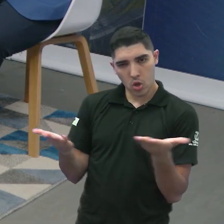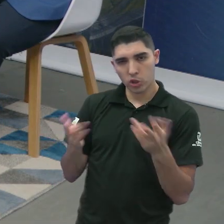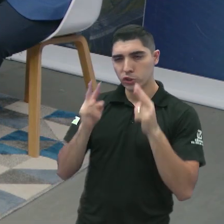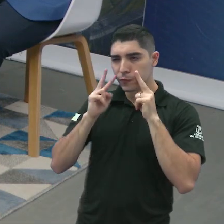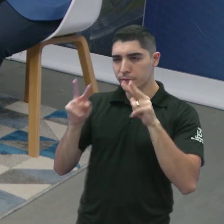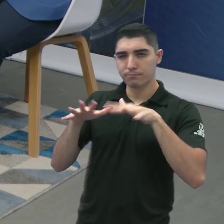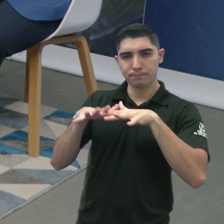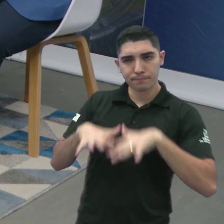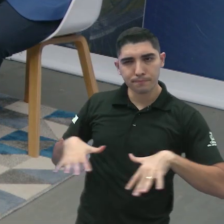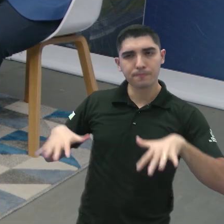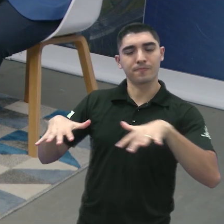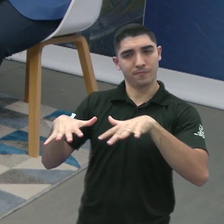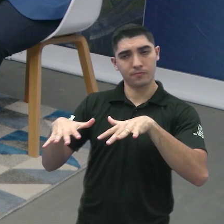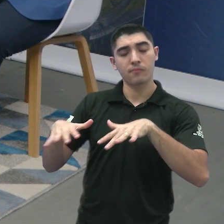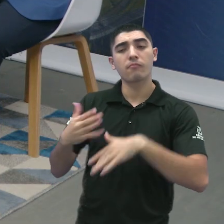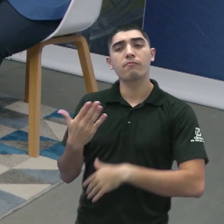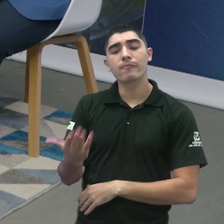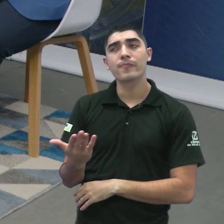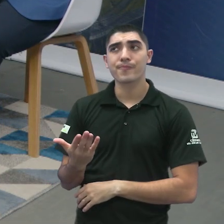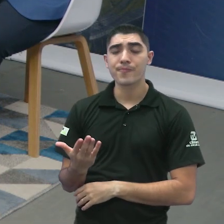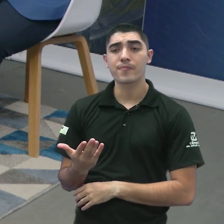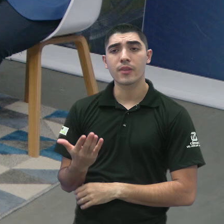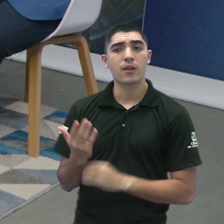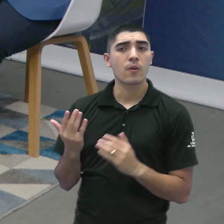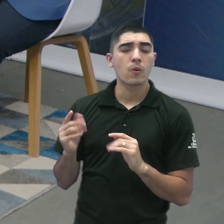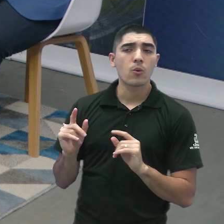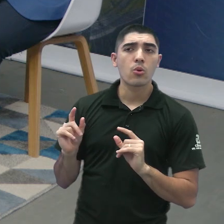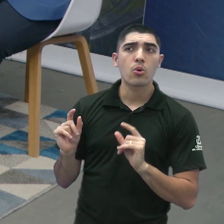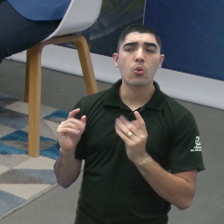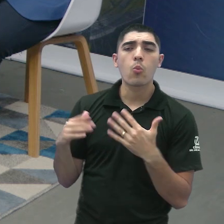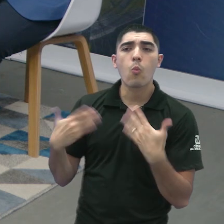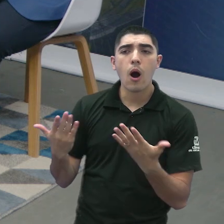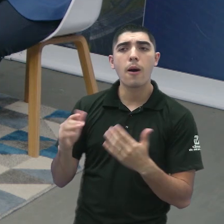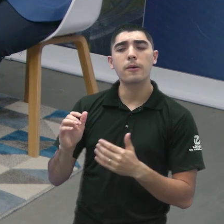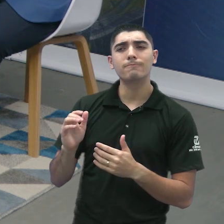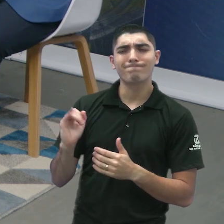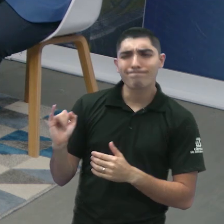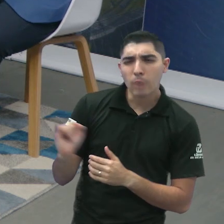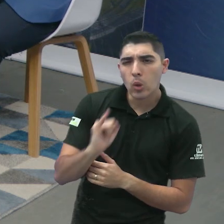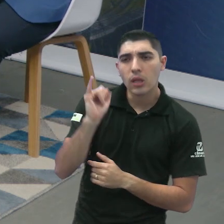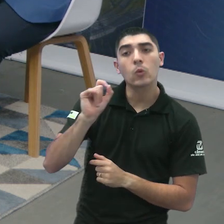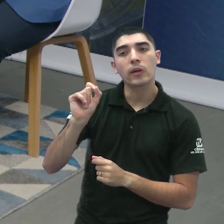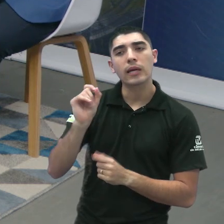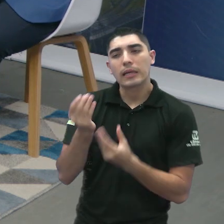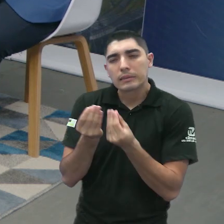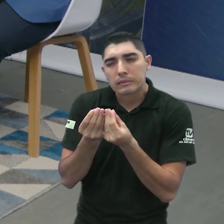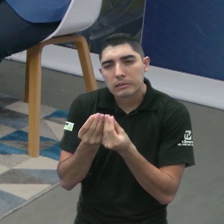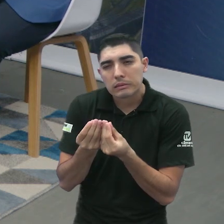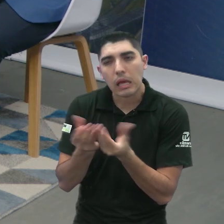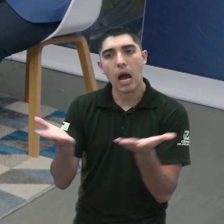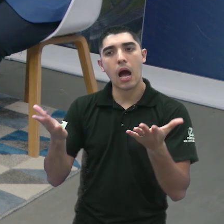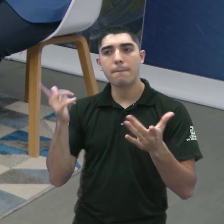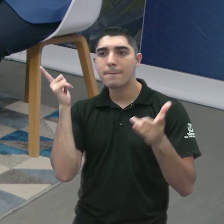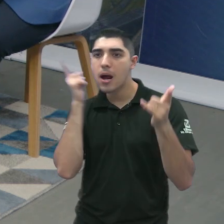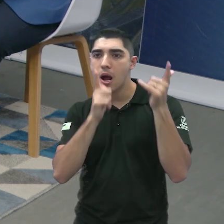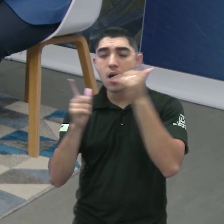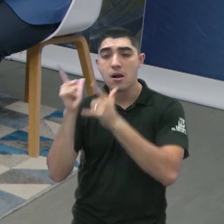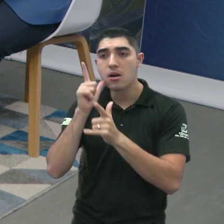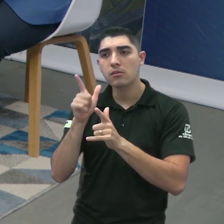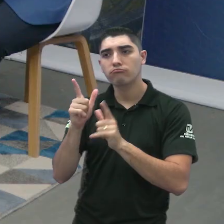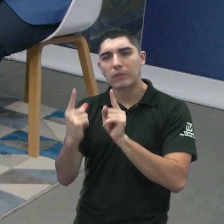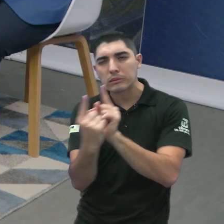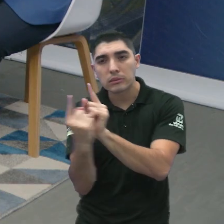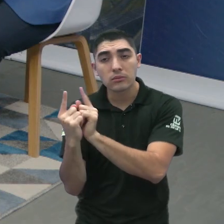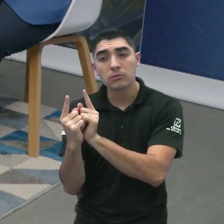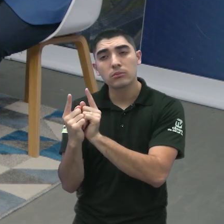gente está debatendo aqui, quais seriam as prioridades para ampliar o acesso, né, e evitar que milhões de